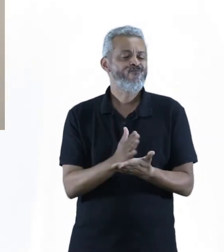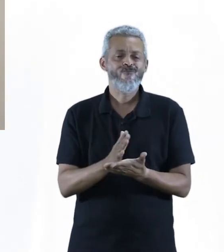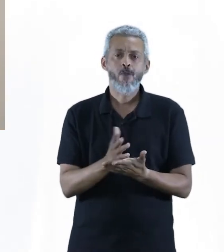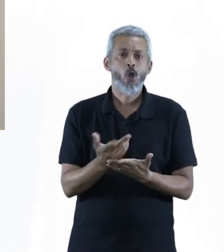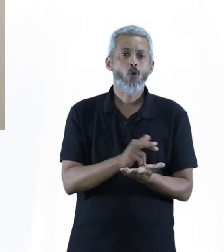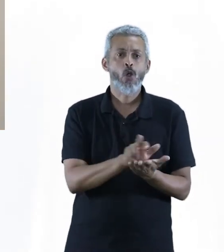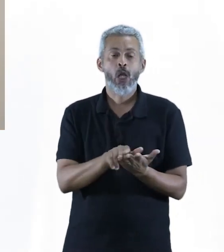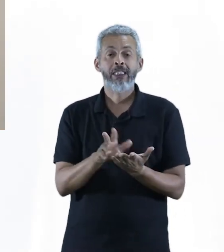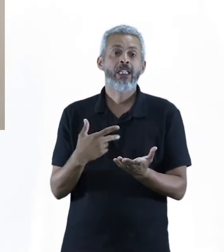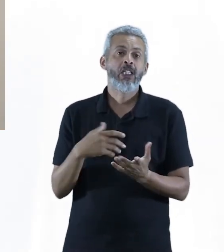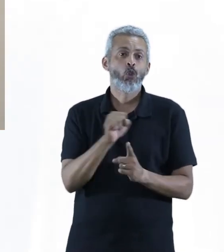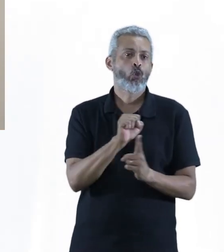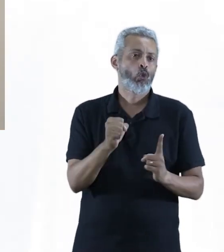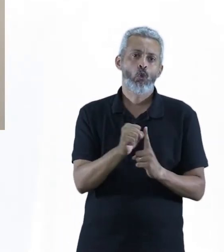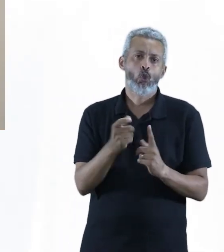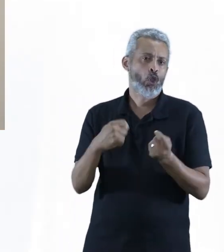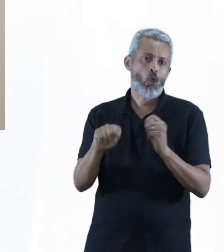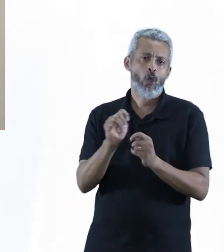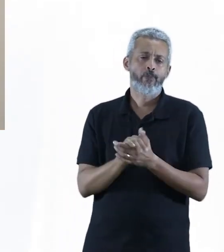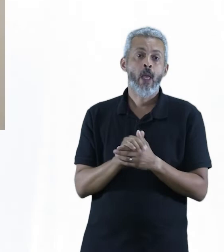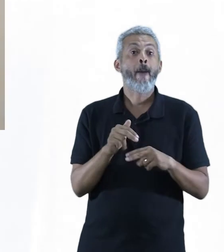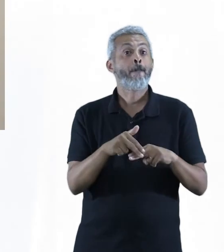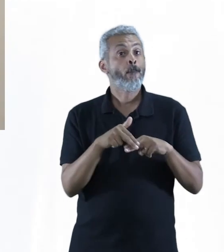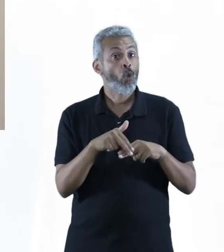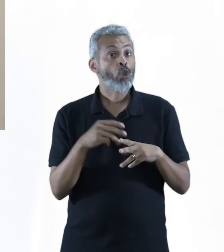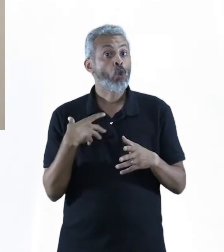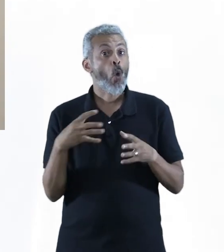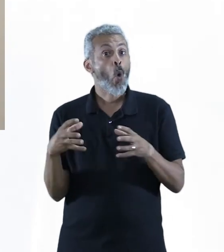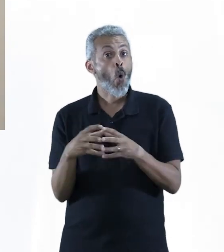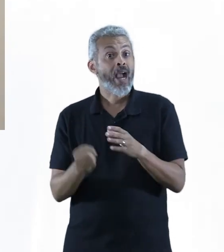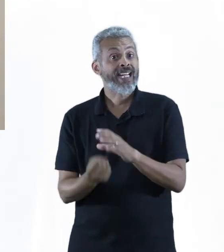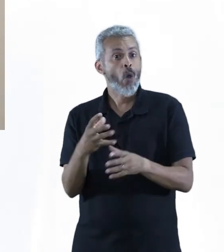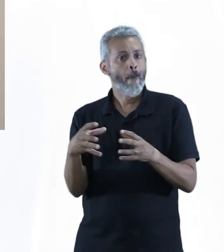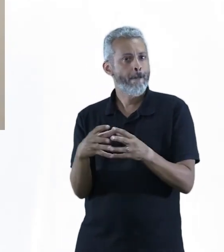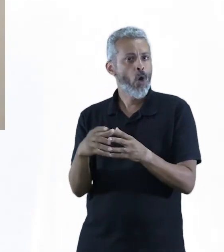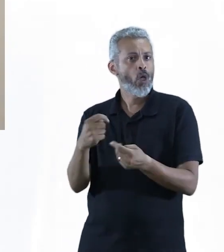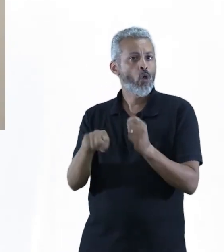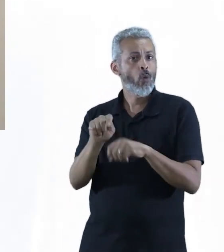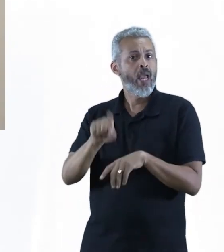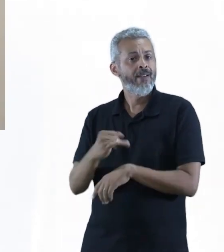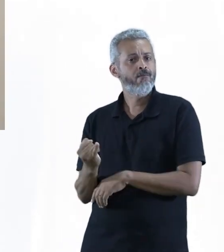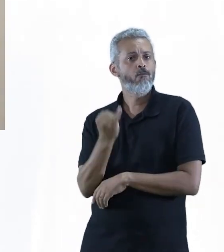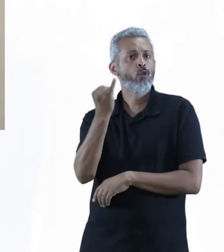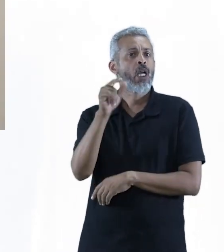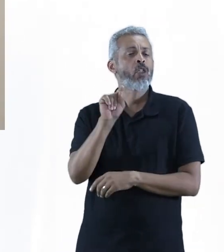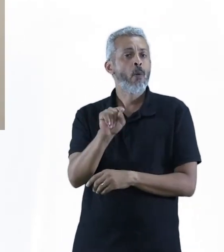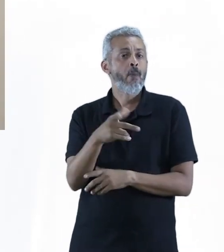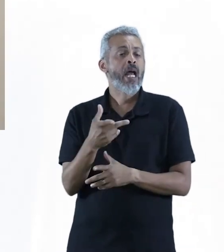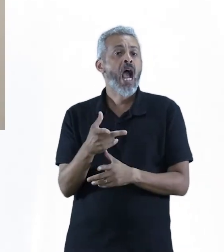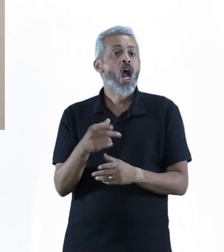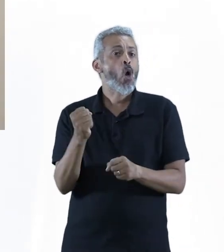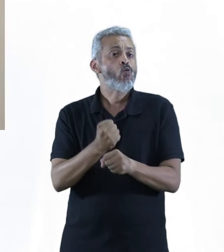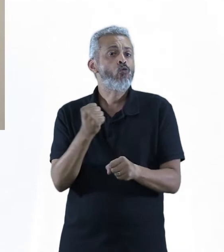a determinadas questões socioeconômicas. Por isso, a formação de um bloco econômico seria fundamental